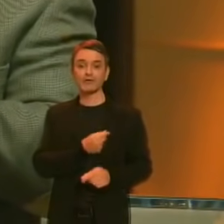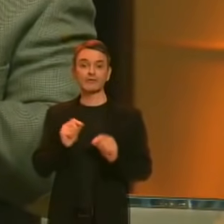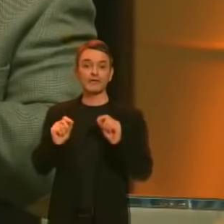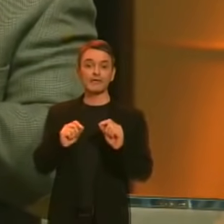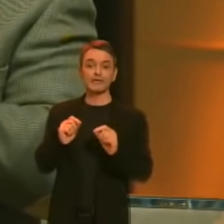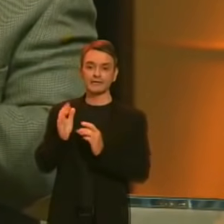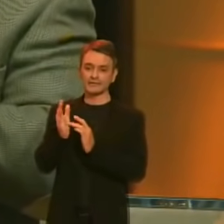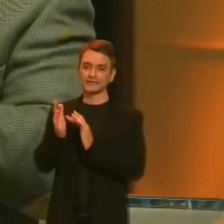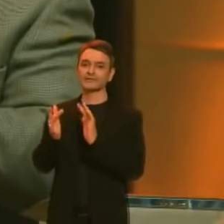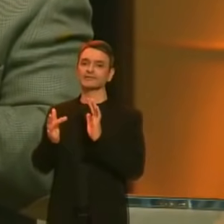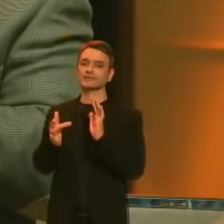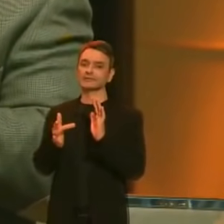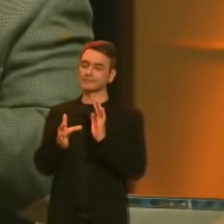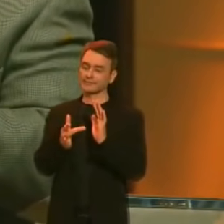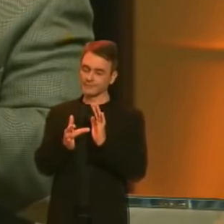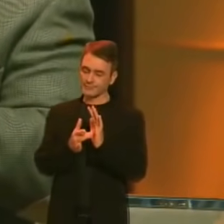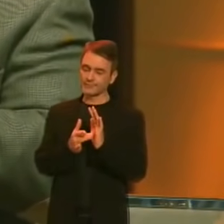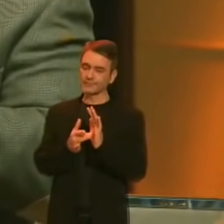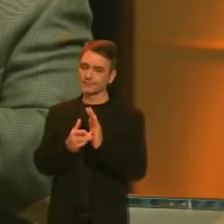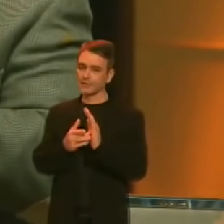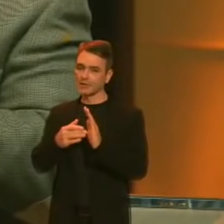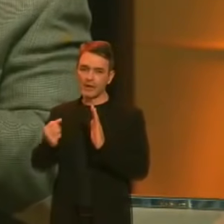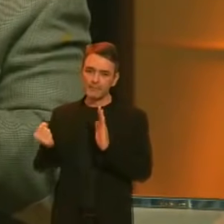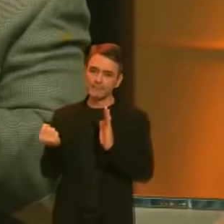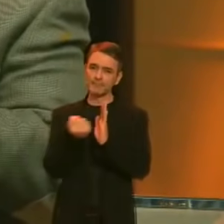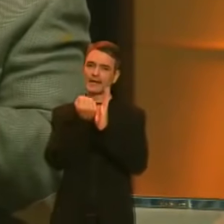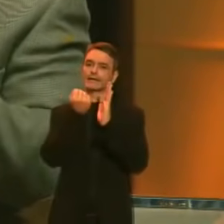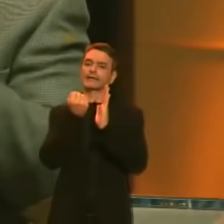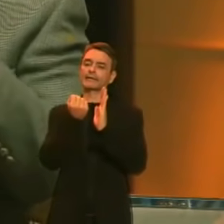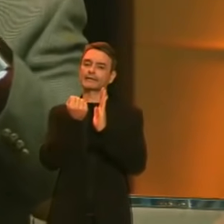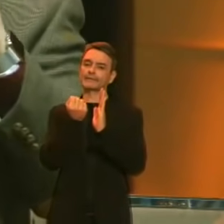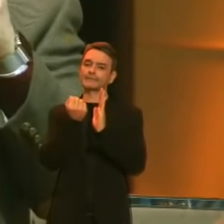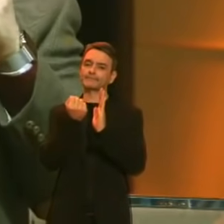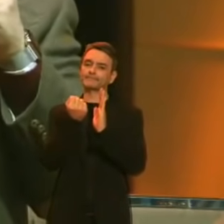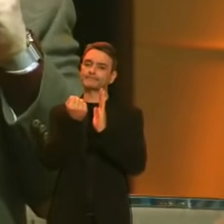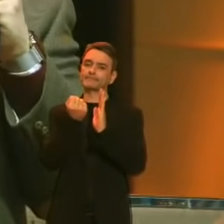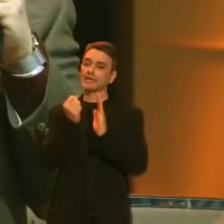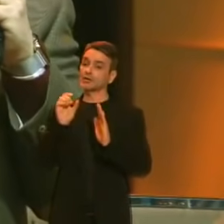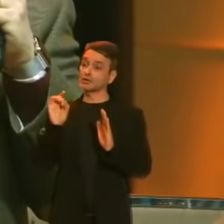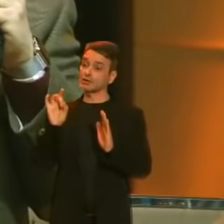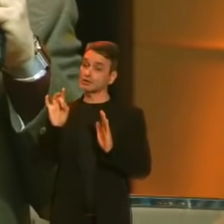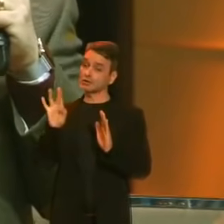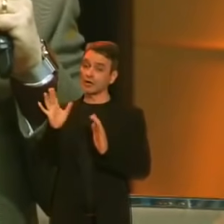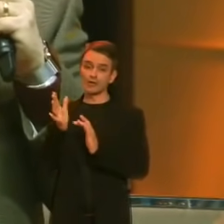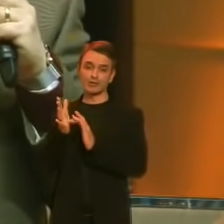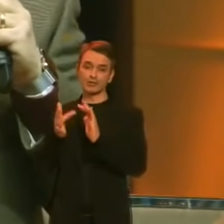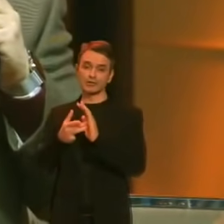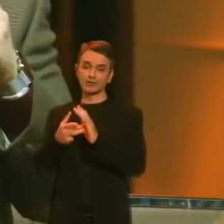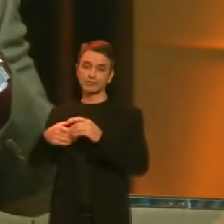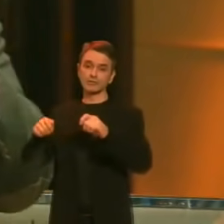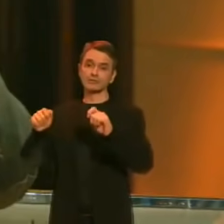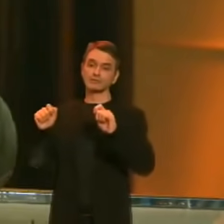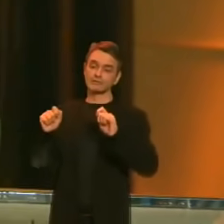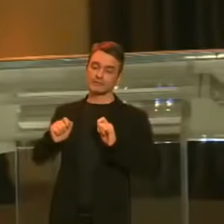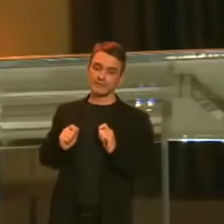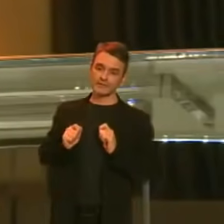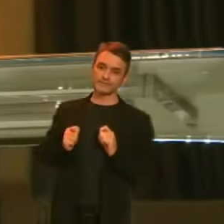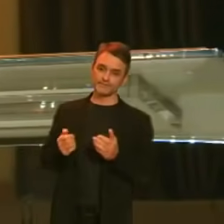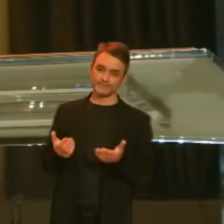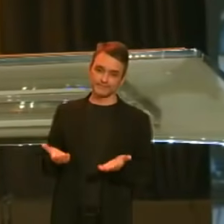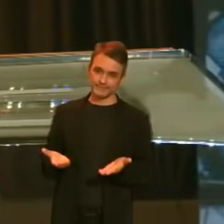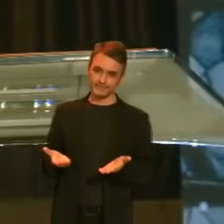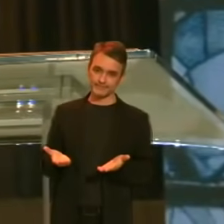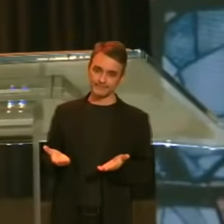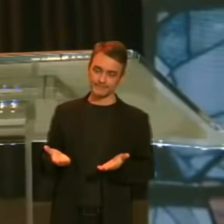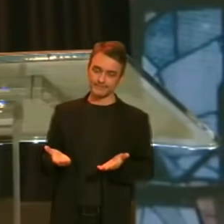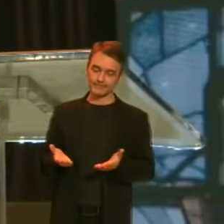Eu e você precisamos de uma marca, de um selo que só Jesus pode dar sobre nós. E